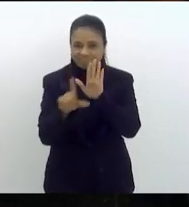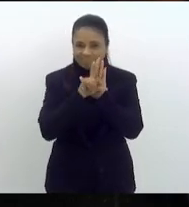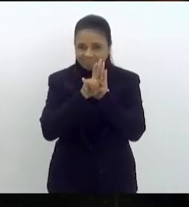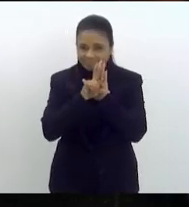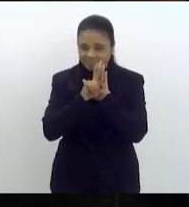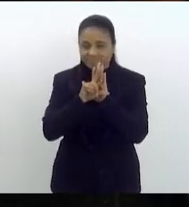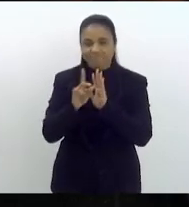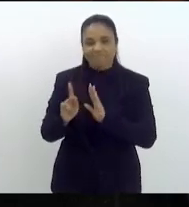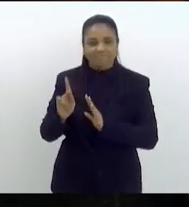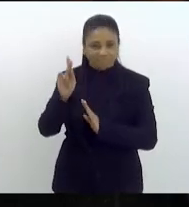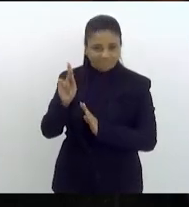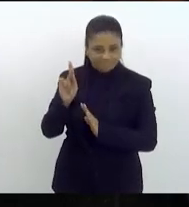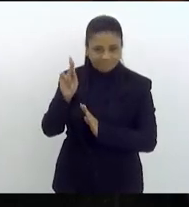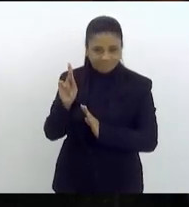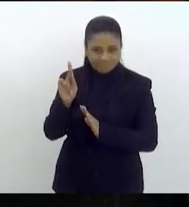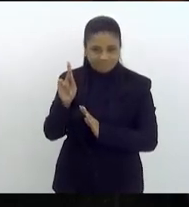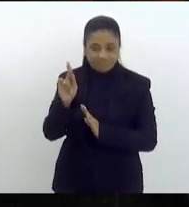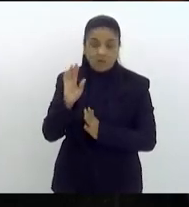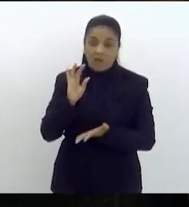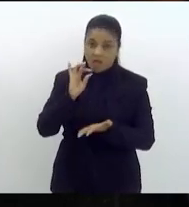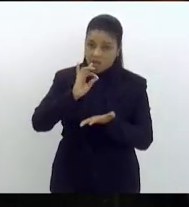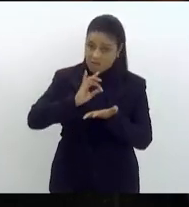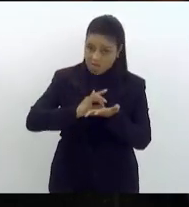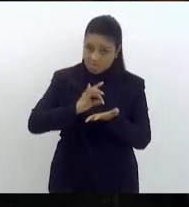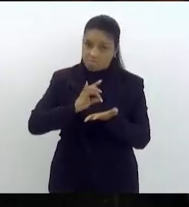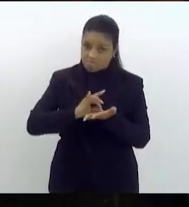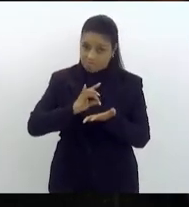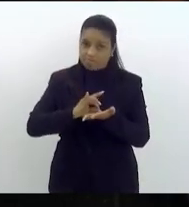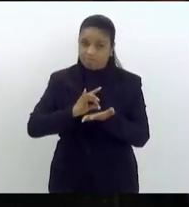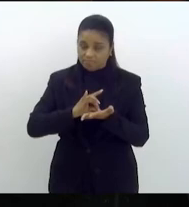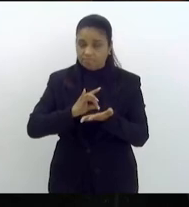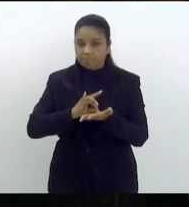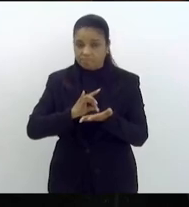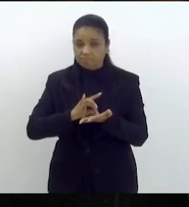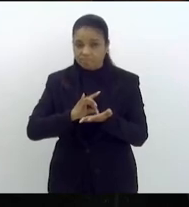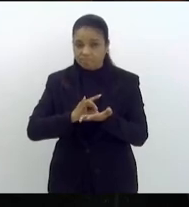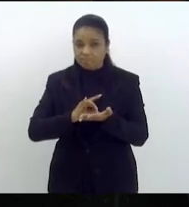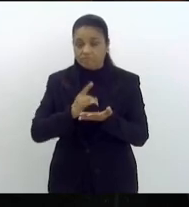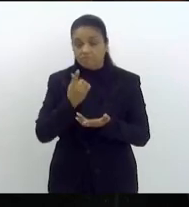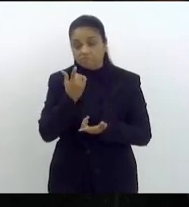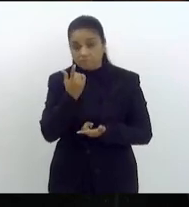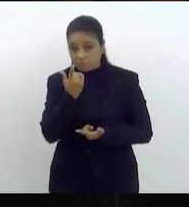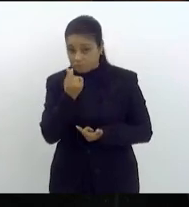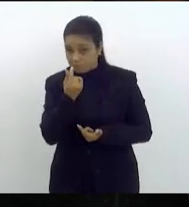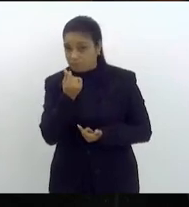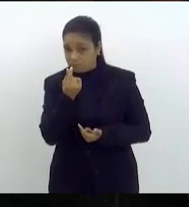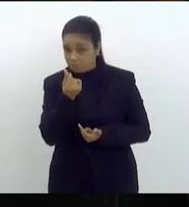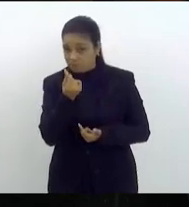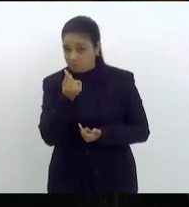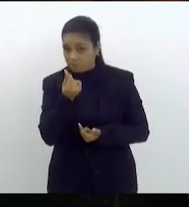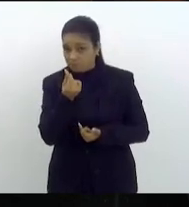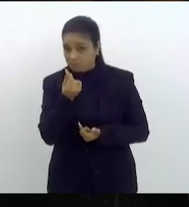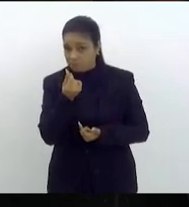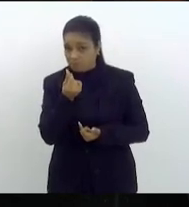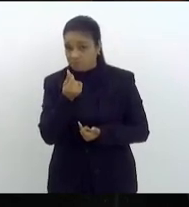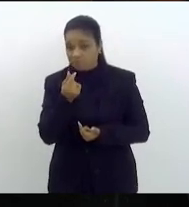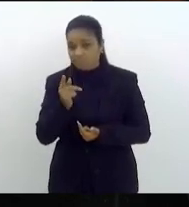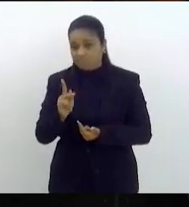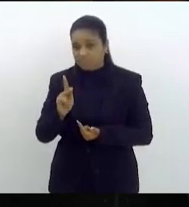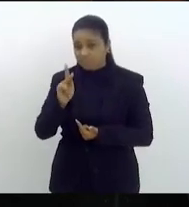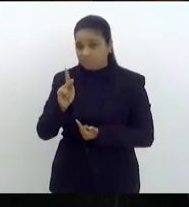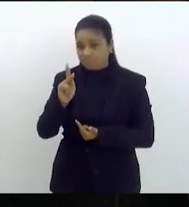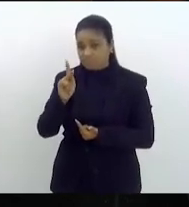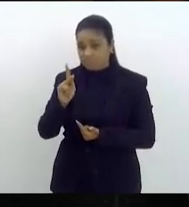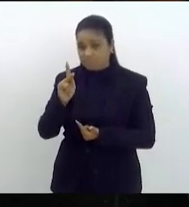petróleo tanto é verdade que os preços de definição das